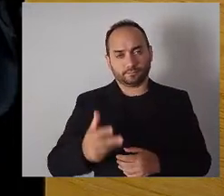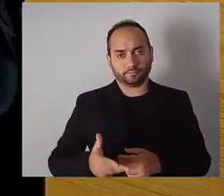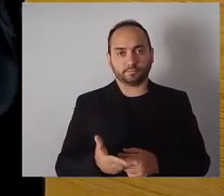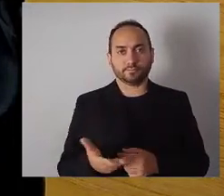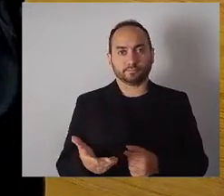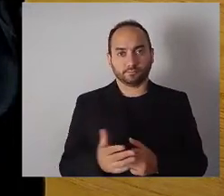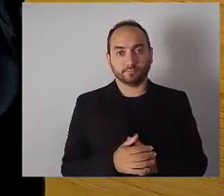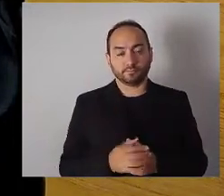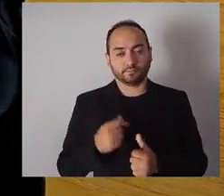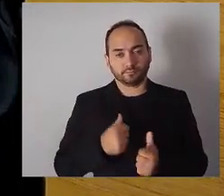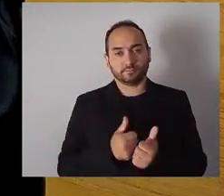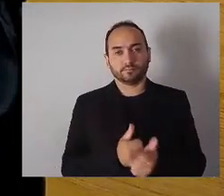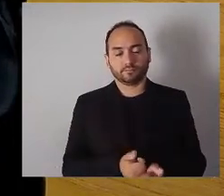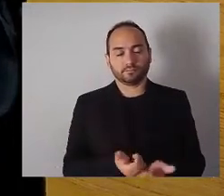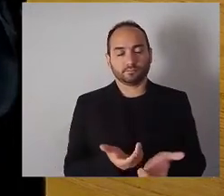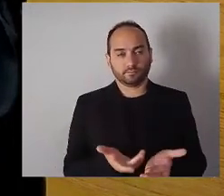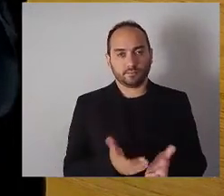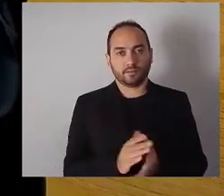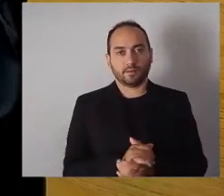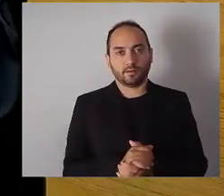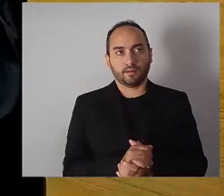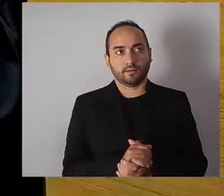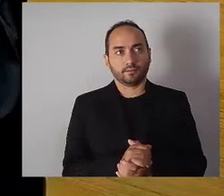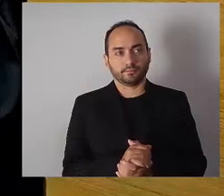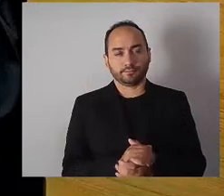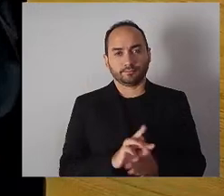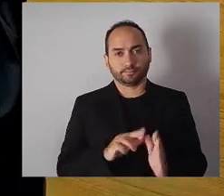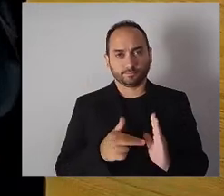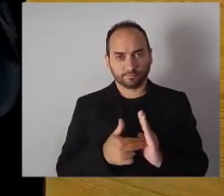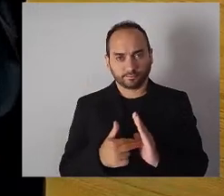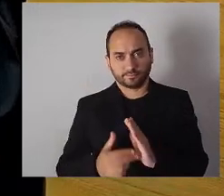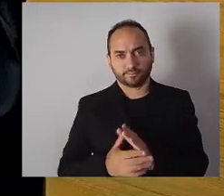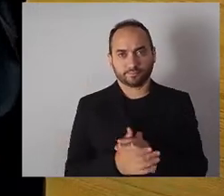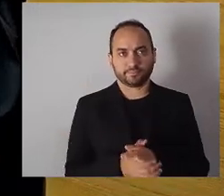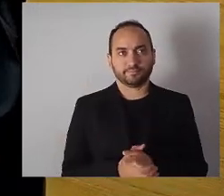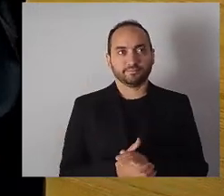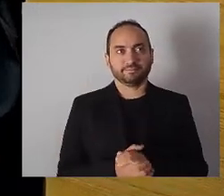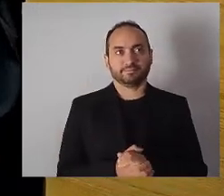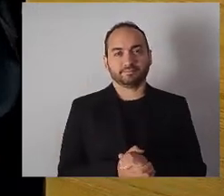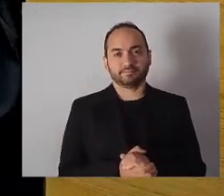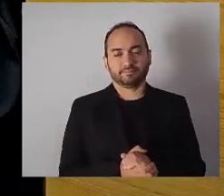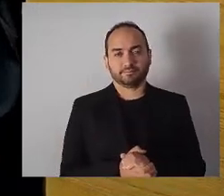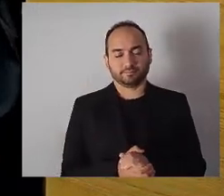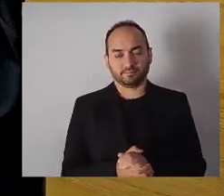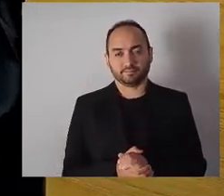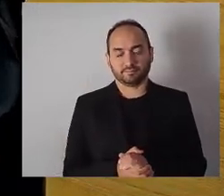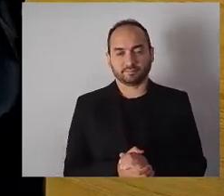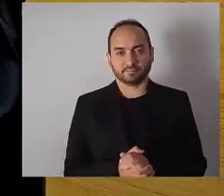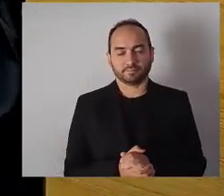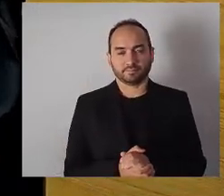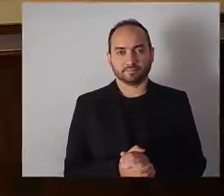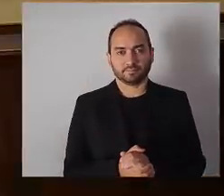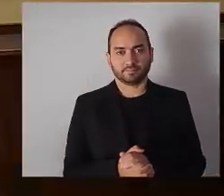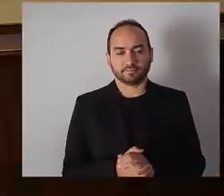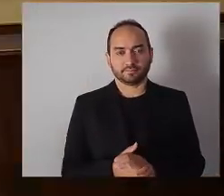considerações, acompanho o relator nessa preliminar, senhor